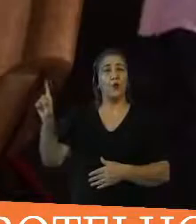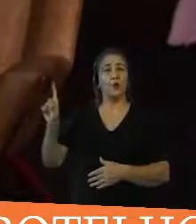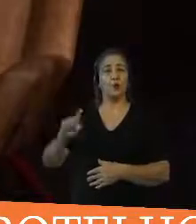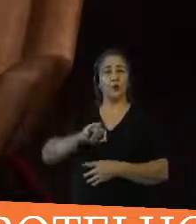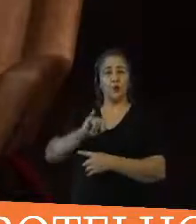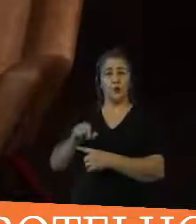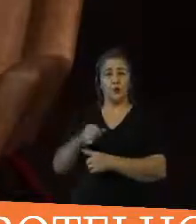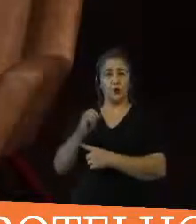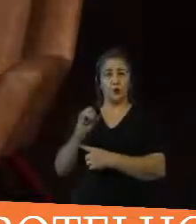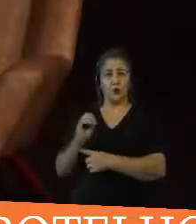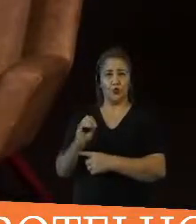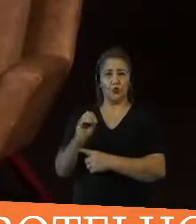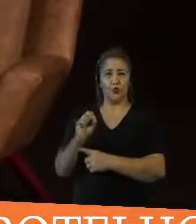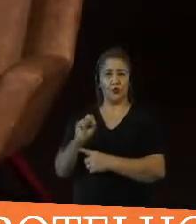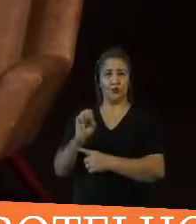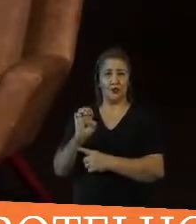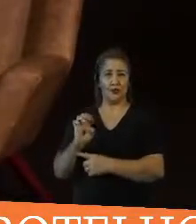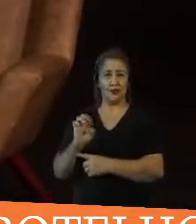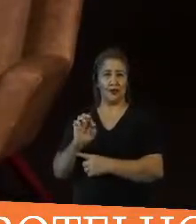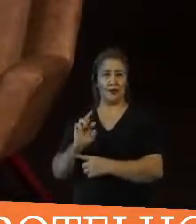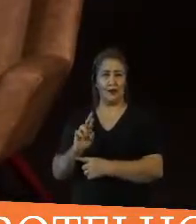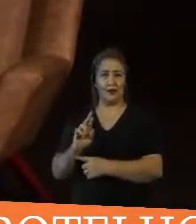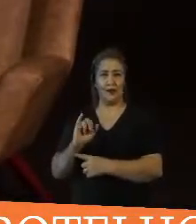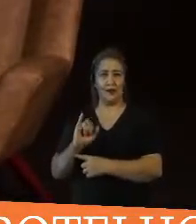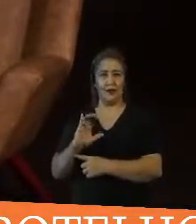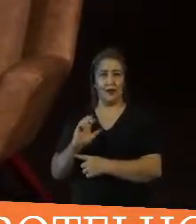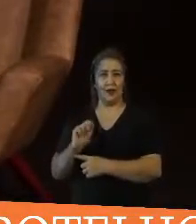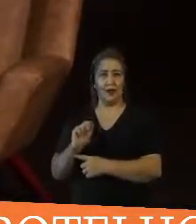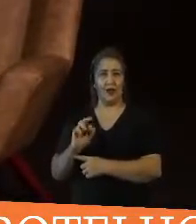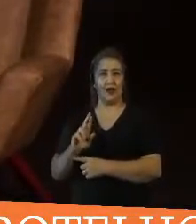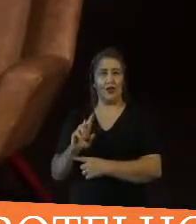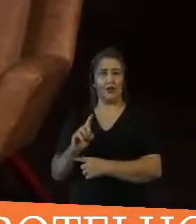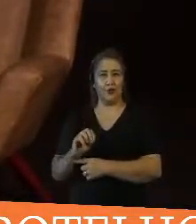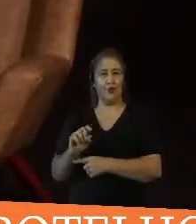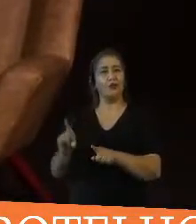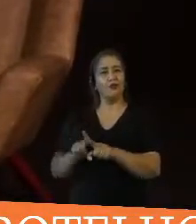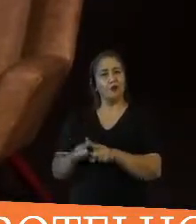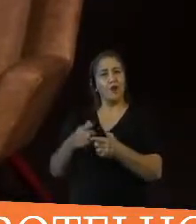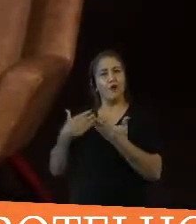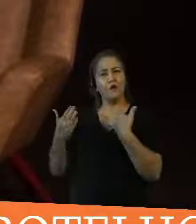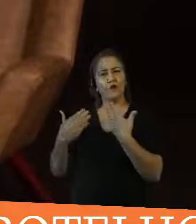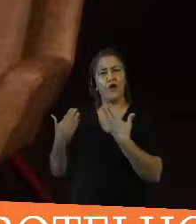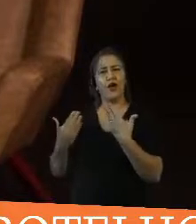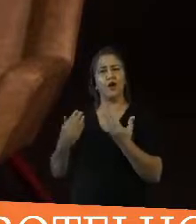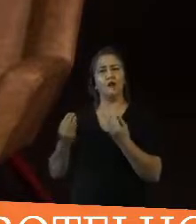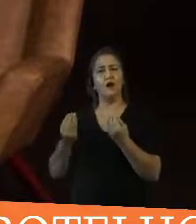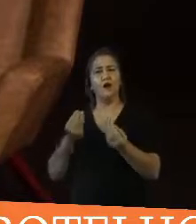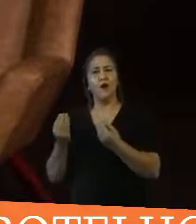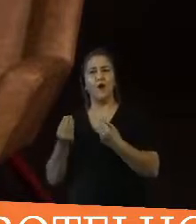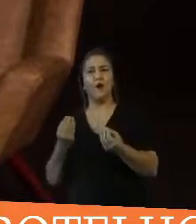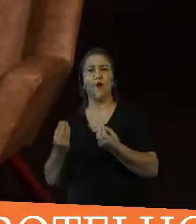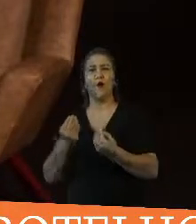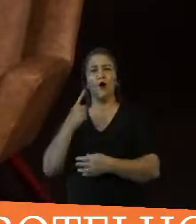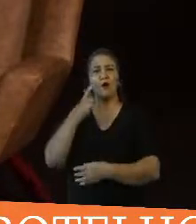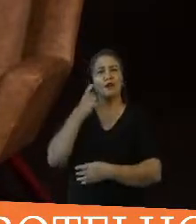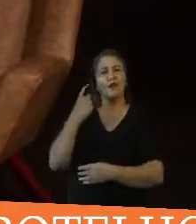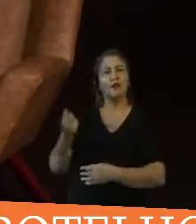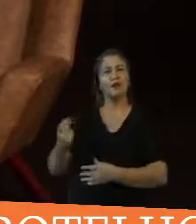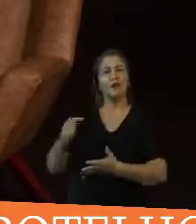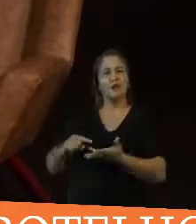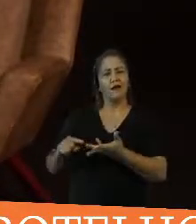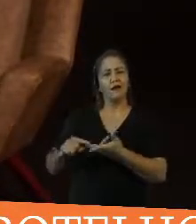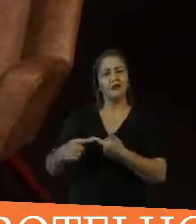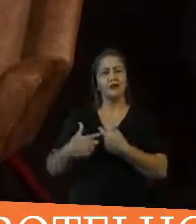José Ricardo, que ele também vai falar juntamente comigo sobre algumas curiosidades,